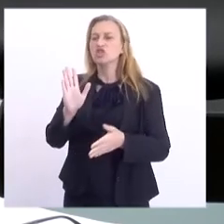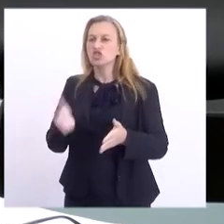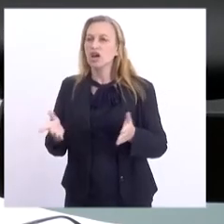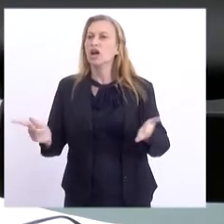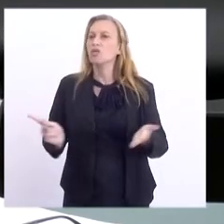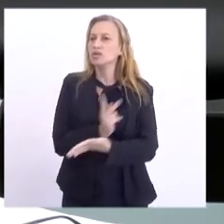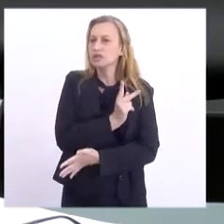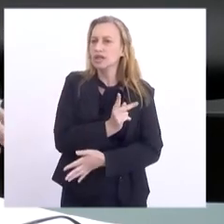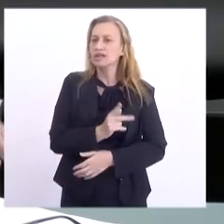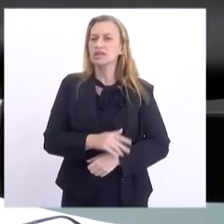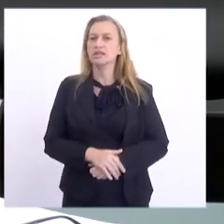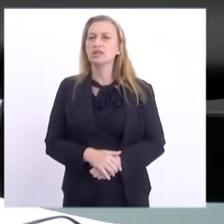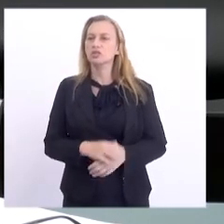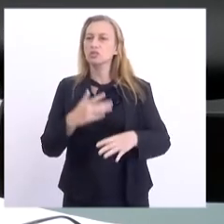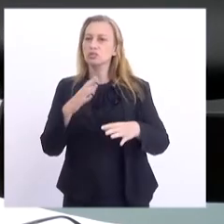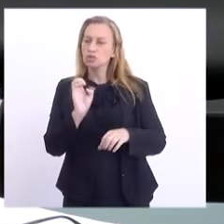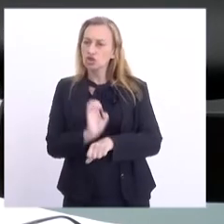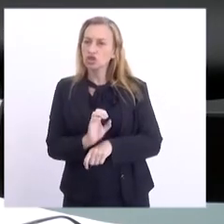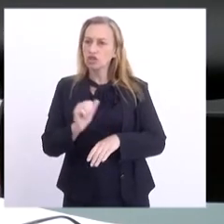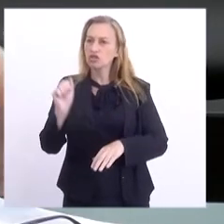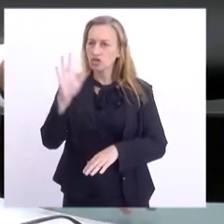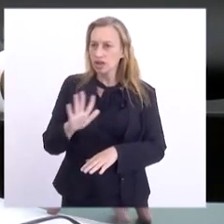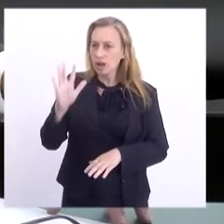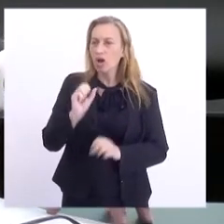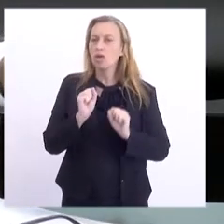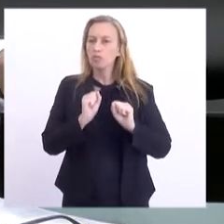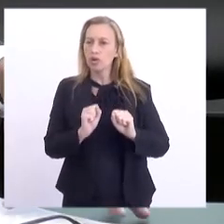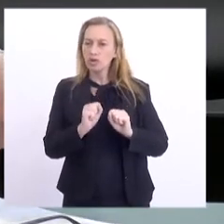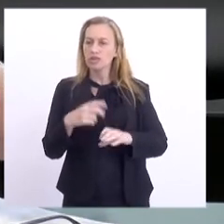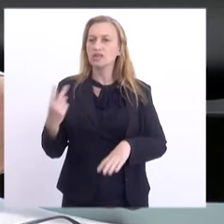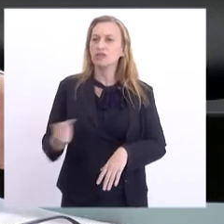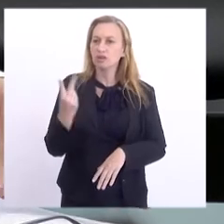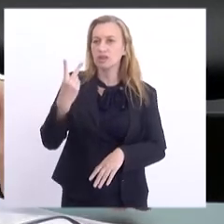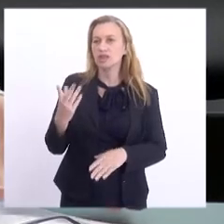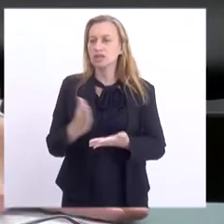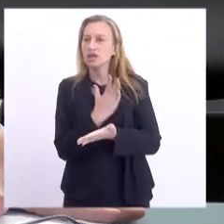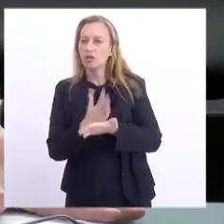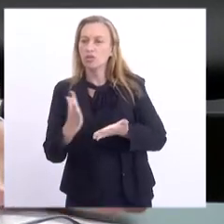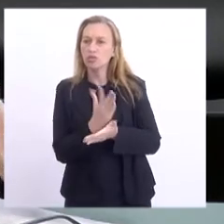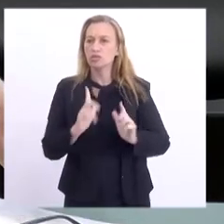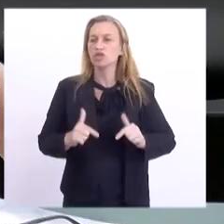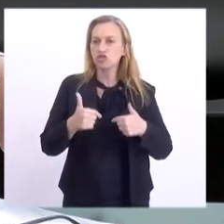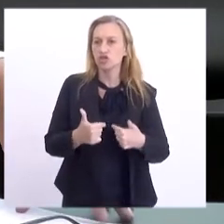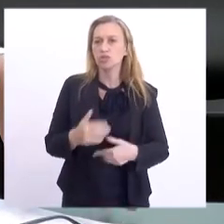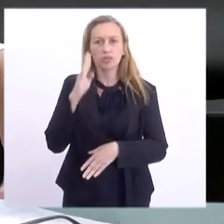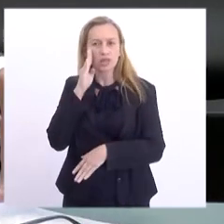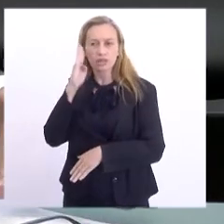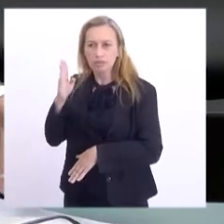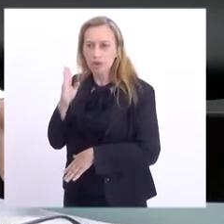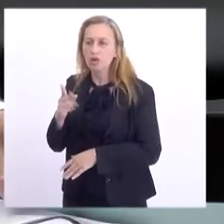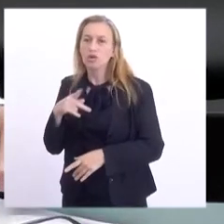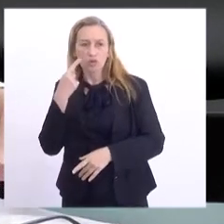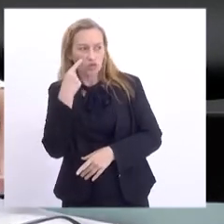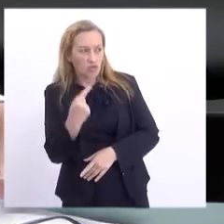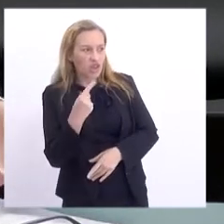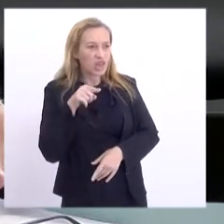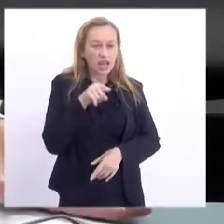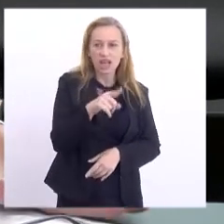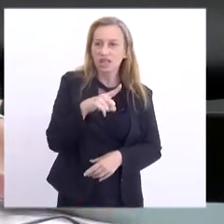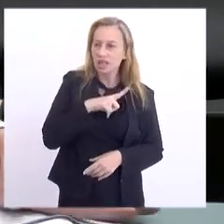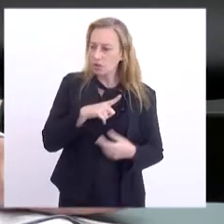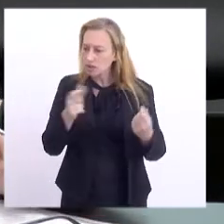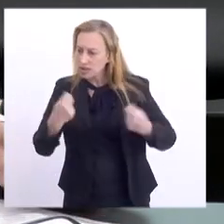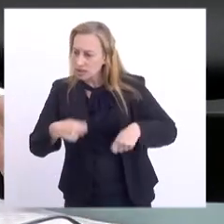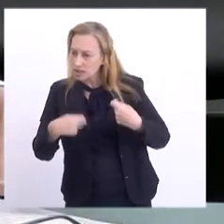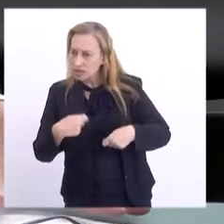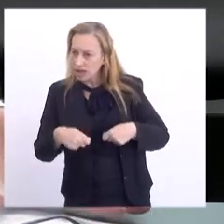acontecem no estado como um todo podem ser priorizados em determinada ação específica quando se vê que ali existe